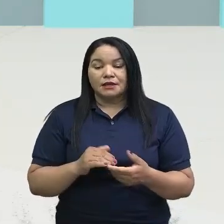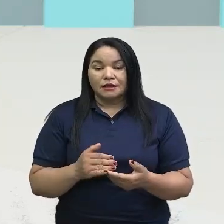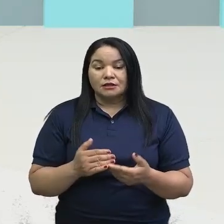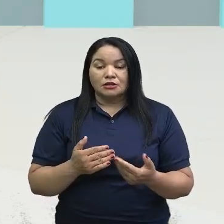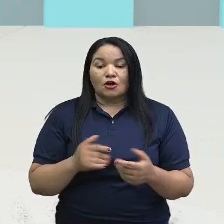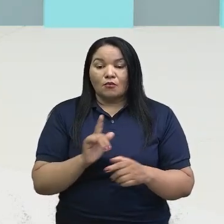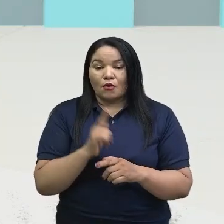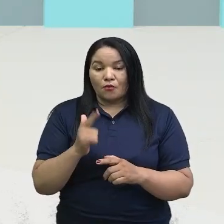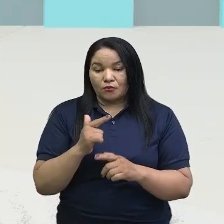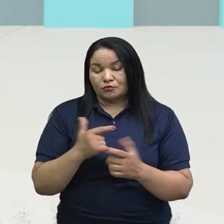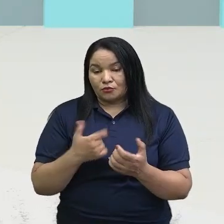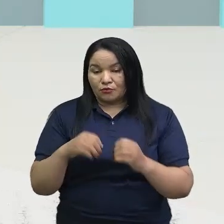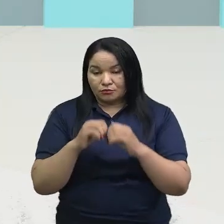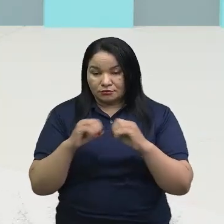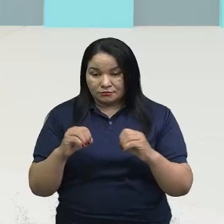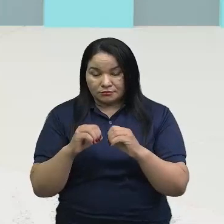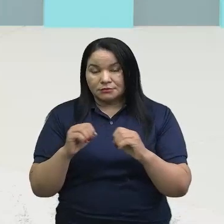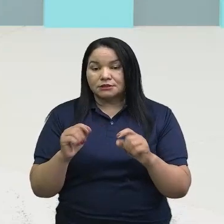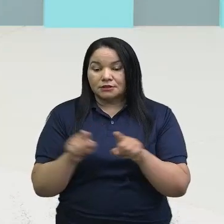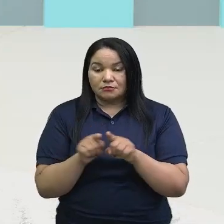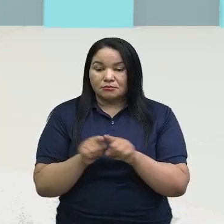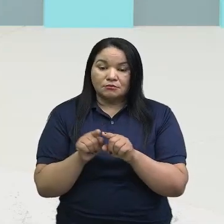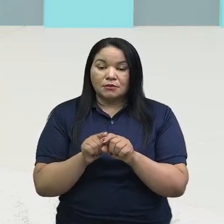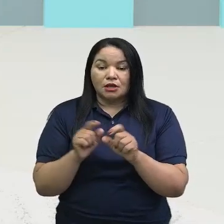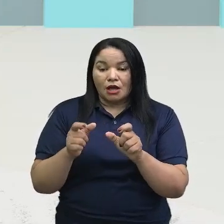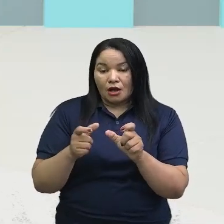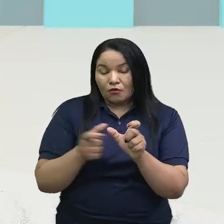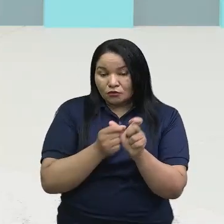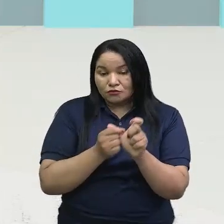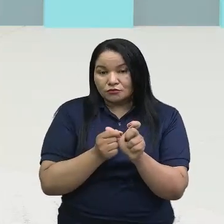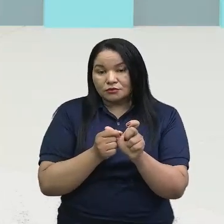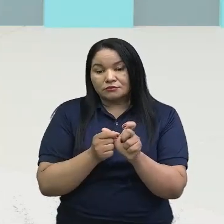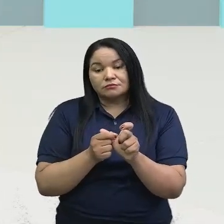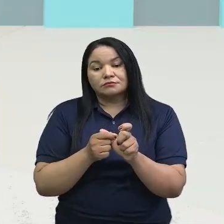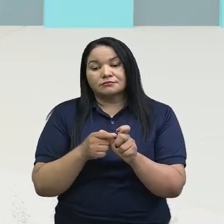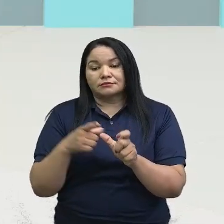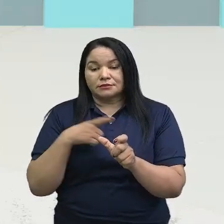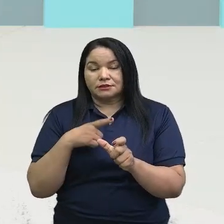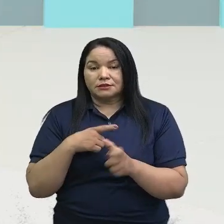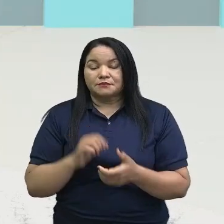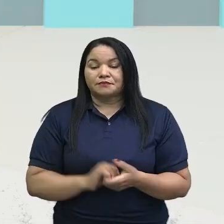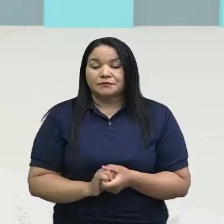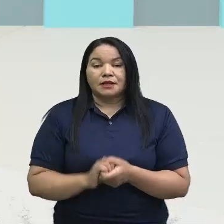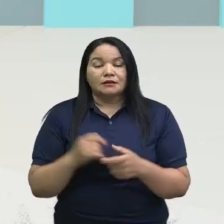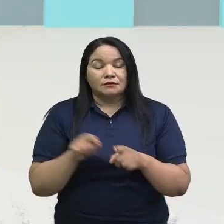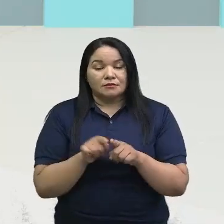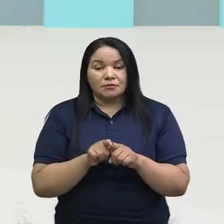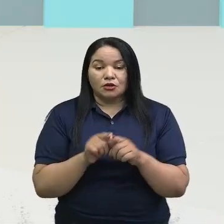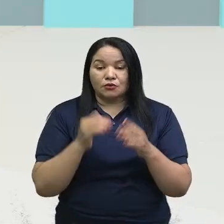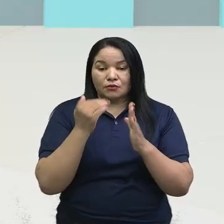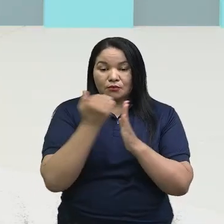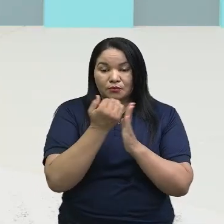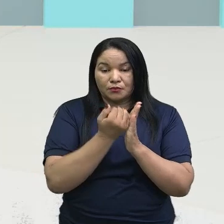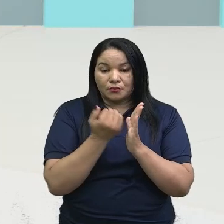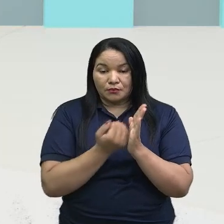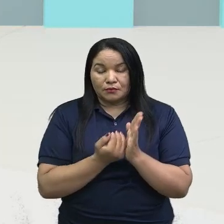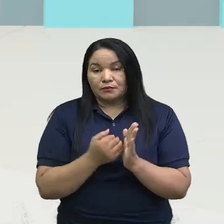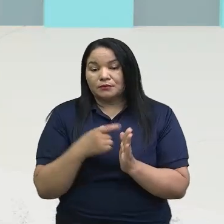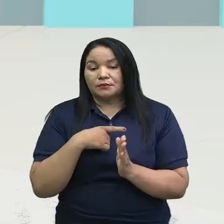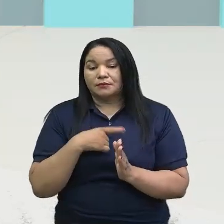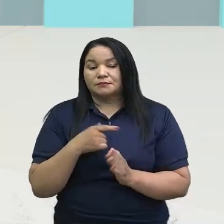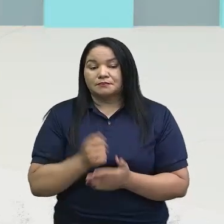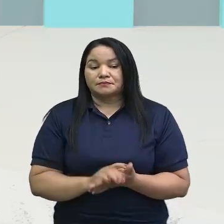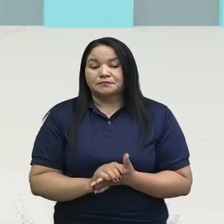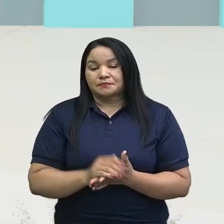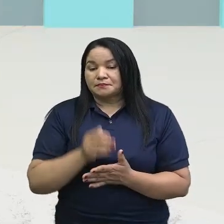sindéticas, as conjunções estarão presentes. Então, essas conjunções, elas também têm uma classificação. Então, por exemplo,